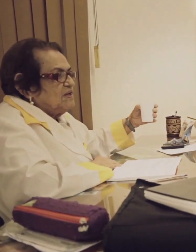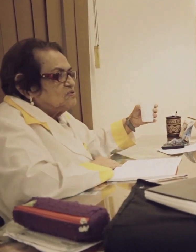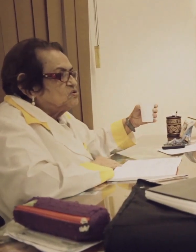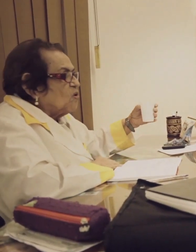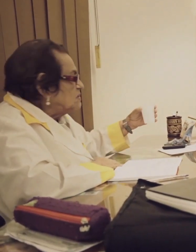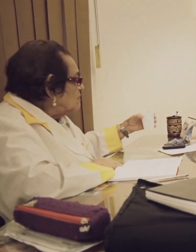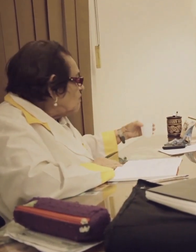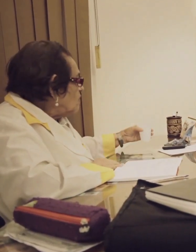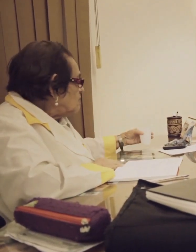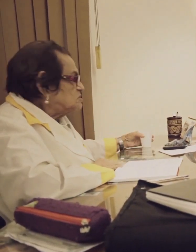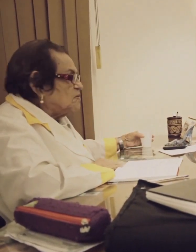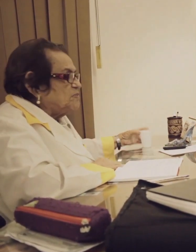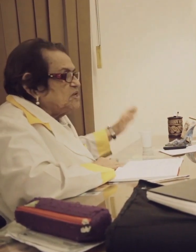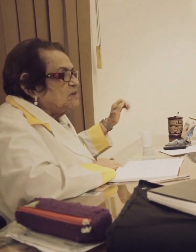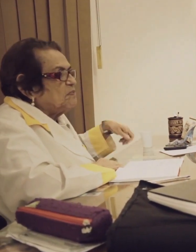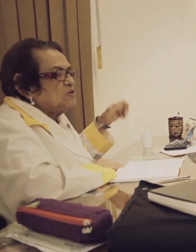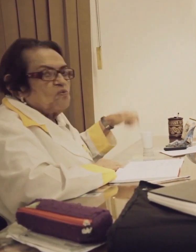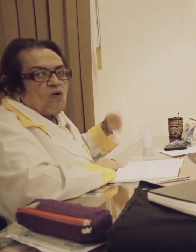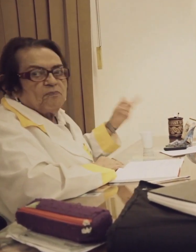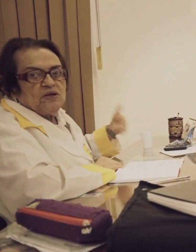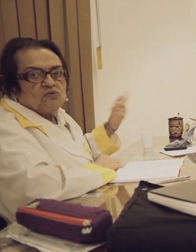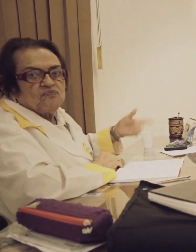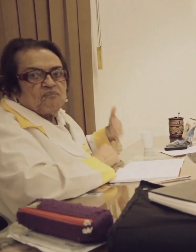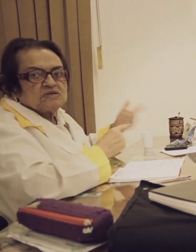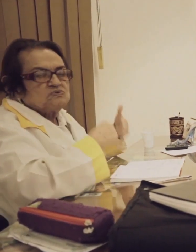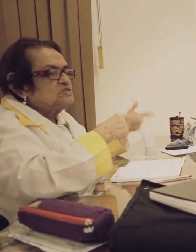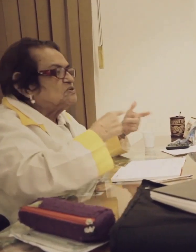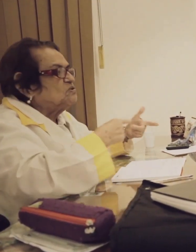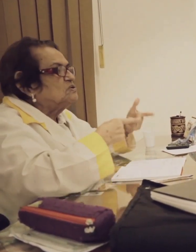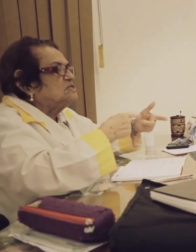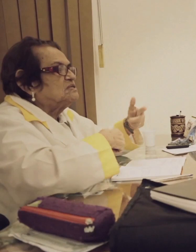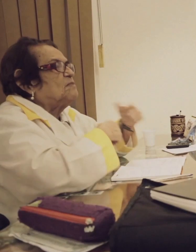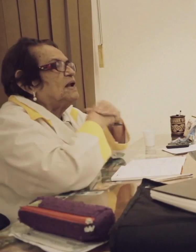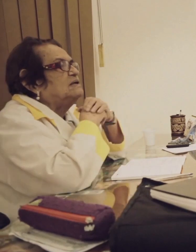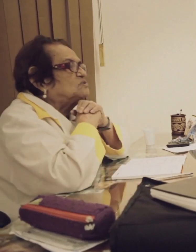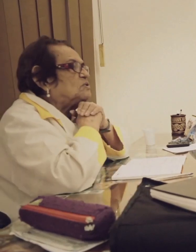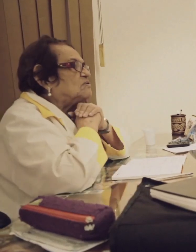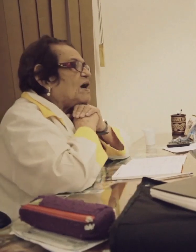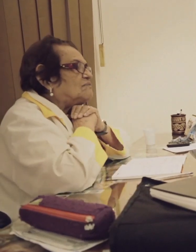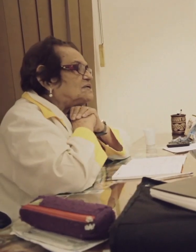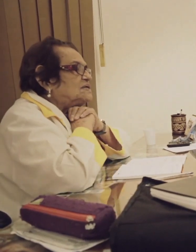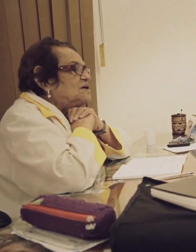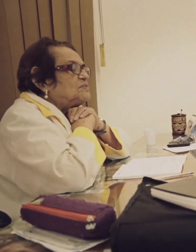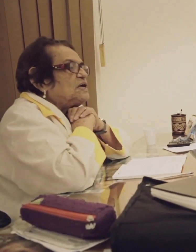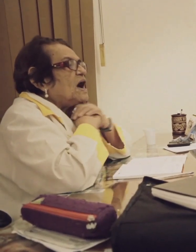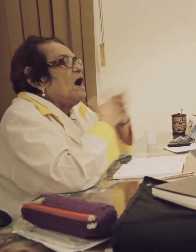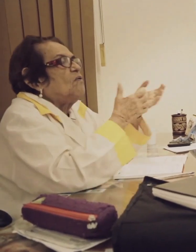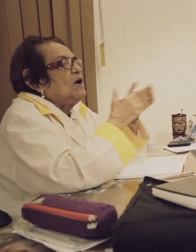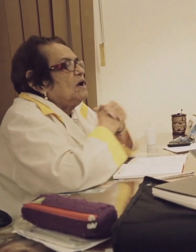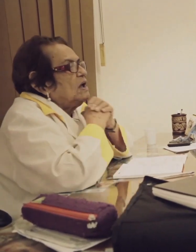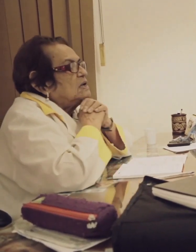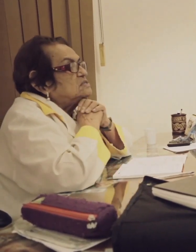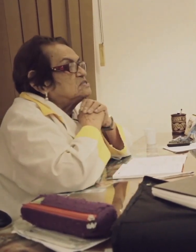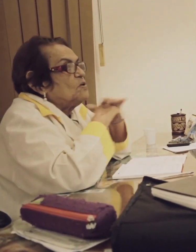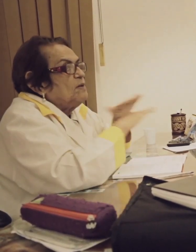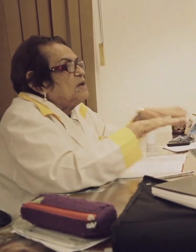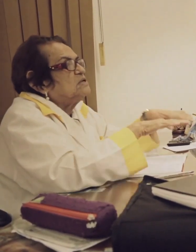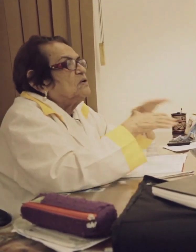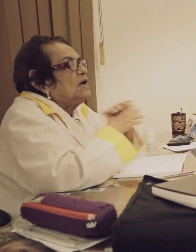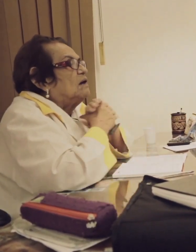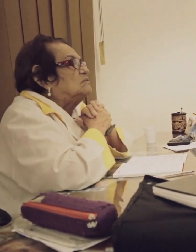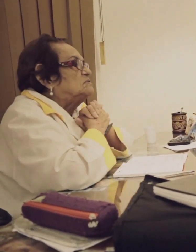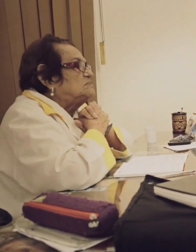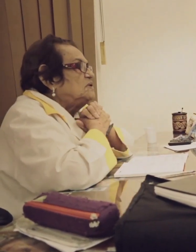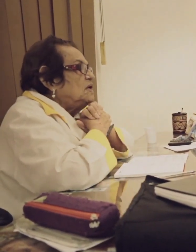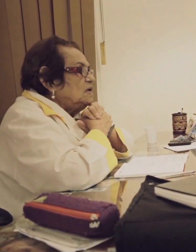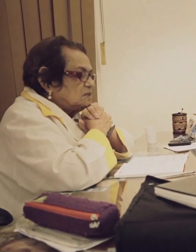ó. Toda hora eu chamo a menina para botar um copinho. Eu passo o dia todinho trabalhando, tomando água. Porque a água seu remédio